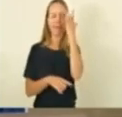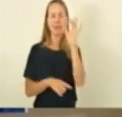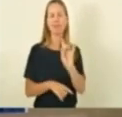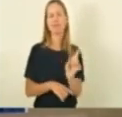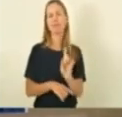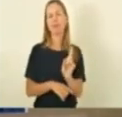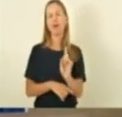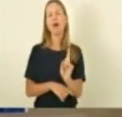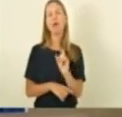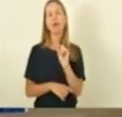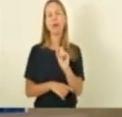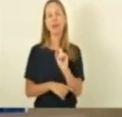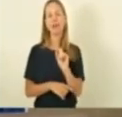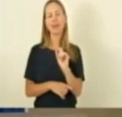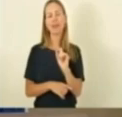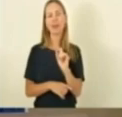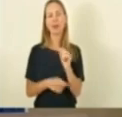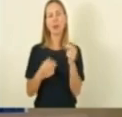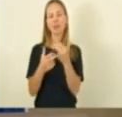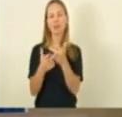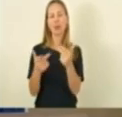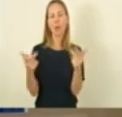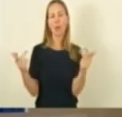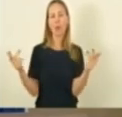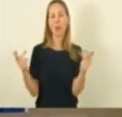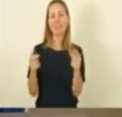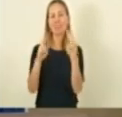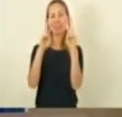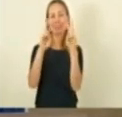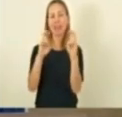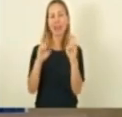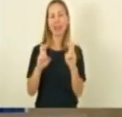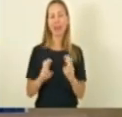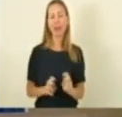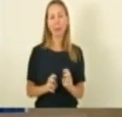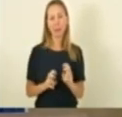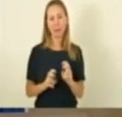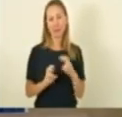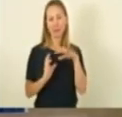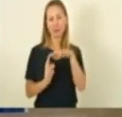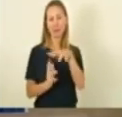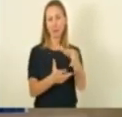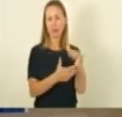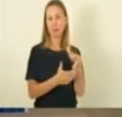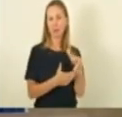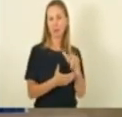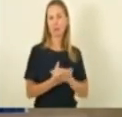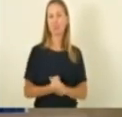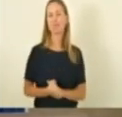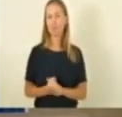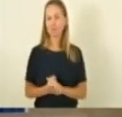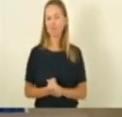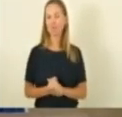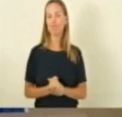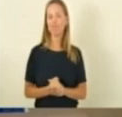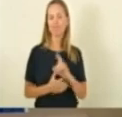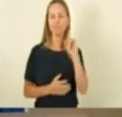lidar realmente com todas essas questões, está realmente muito